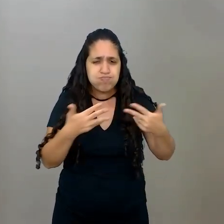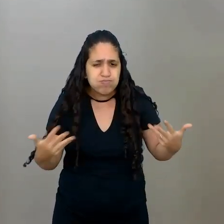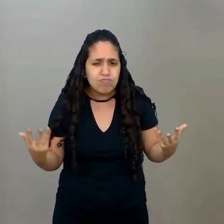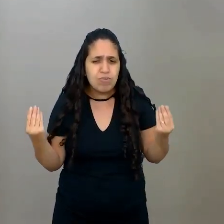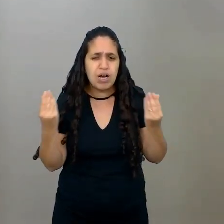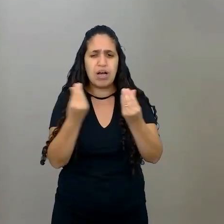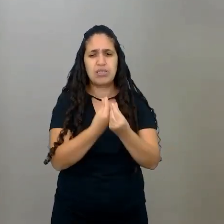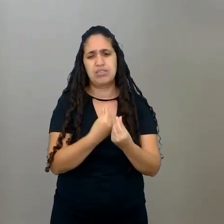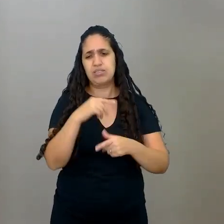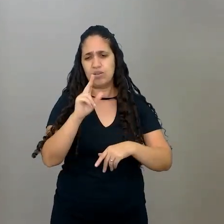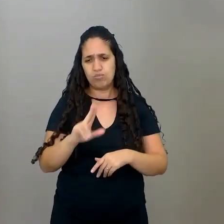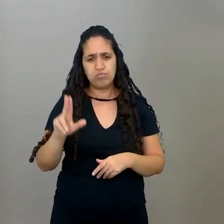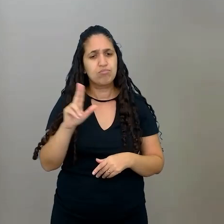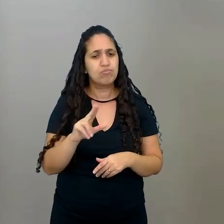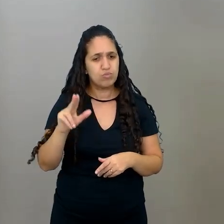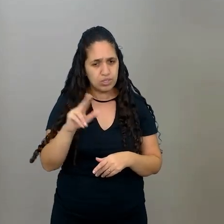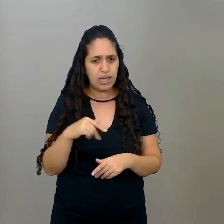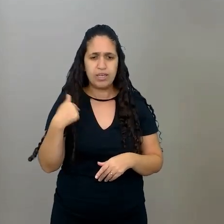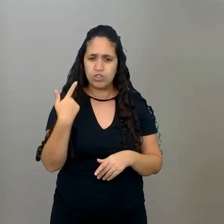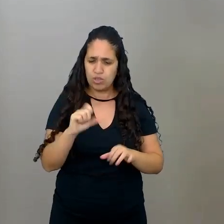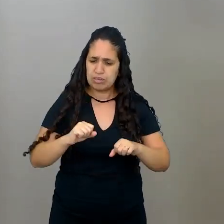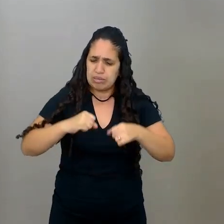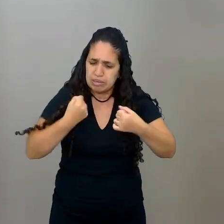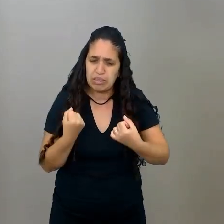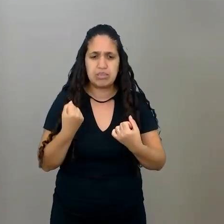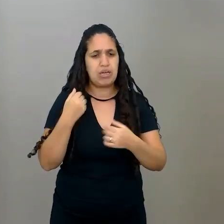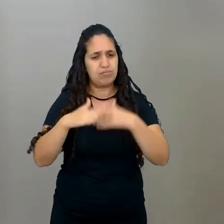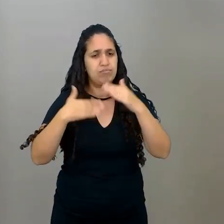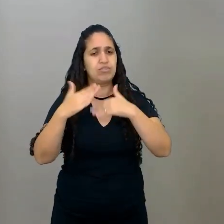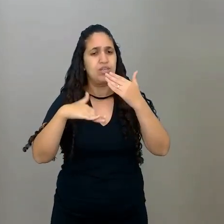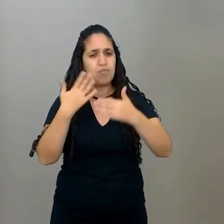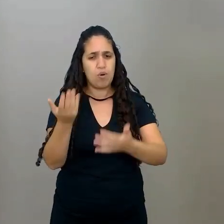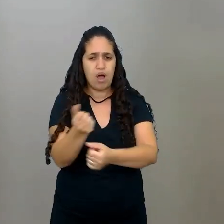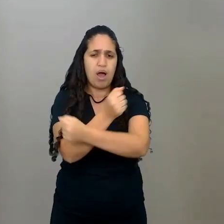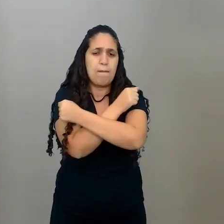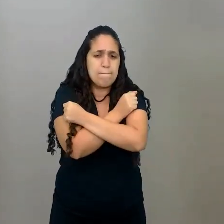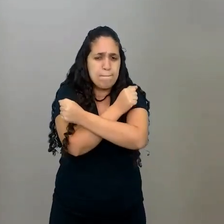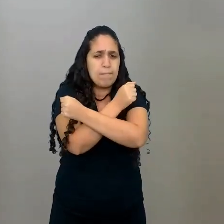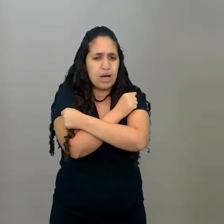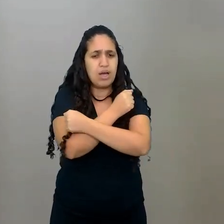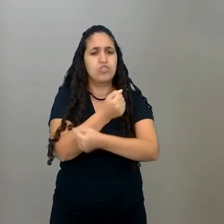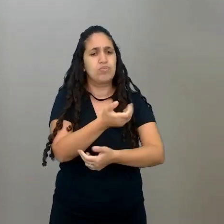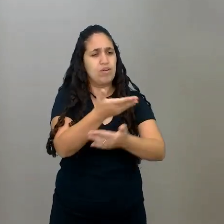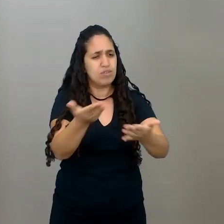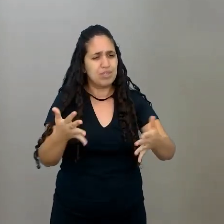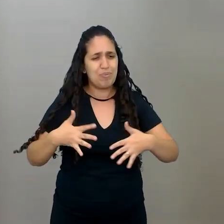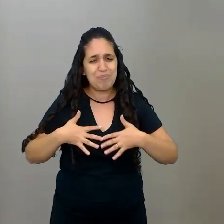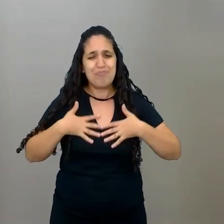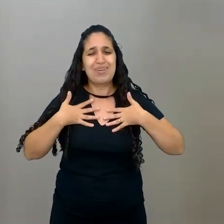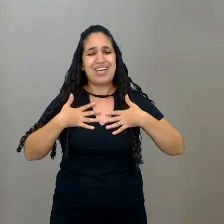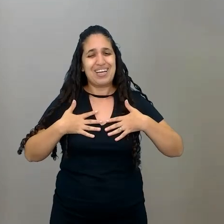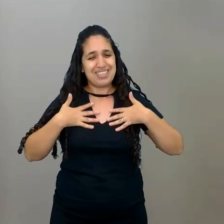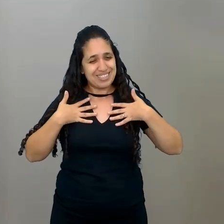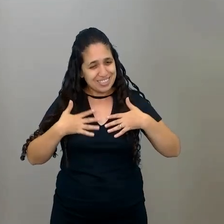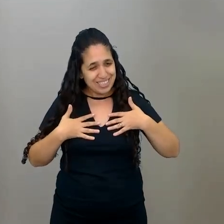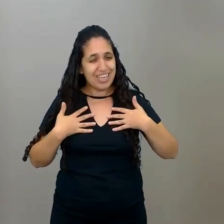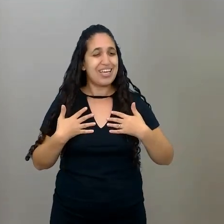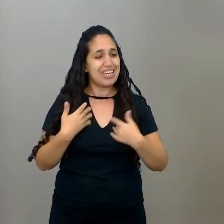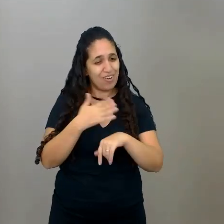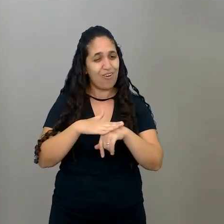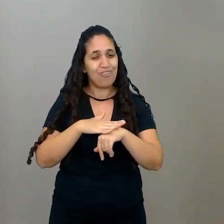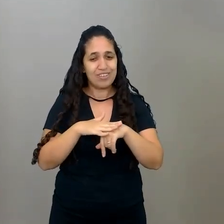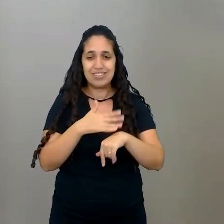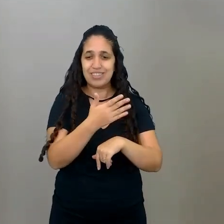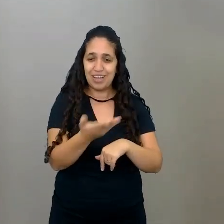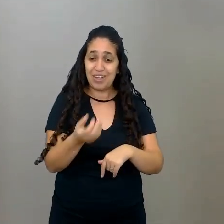para trabalhar. Então, a gente tem que tentar desenvolver isso. Fica um grande abraço para vocês aí, um prazer novamente falar com vocês,